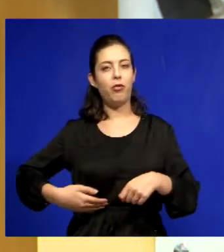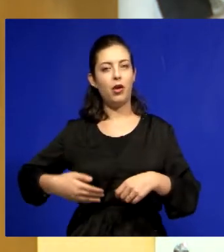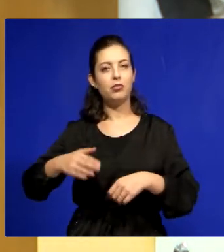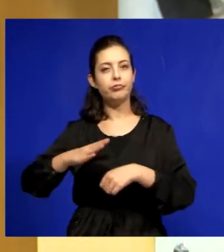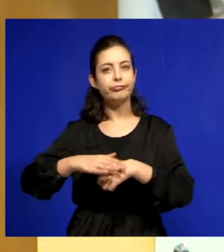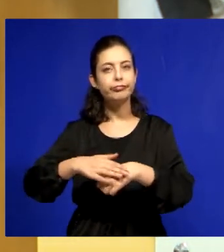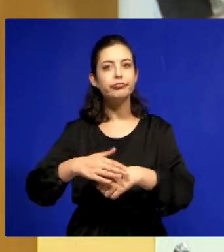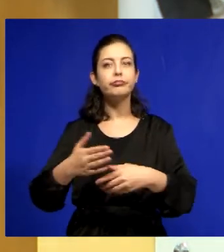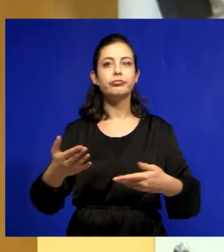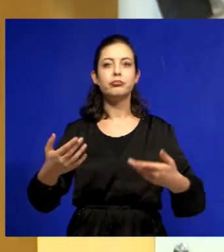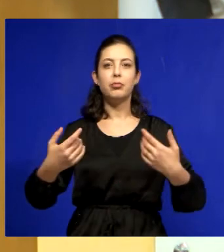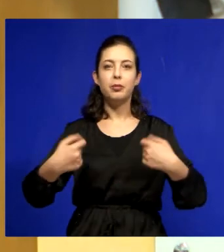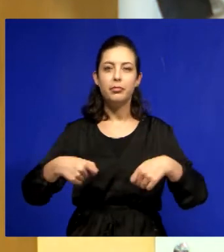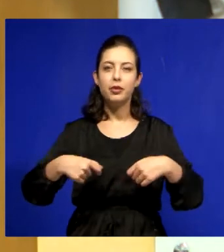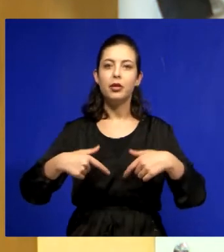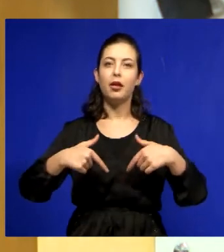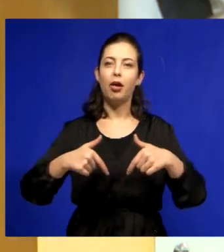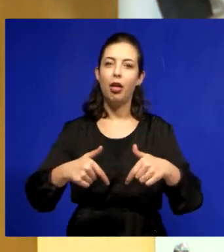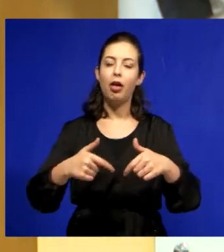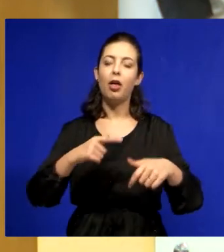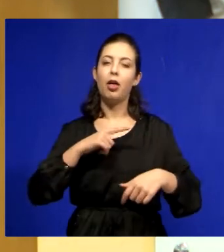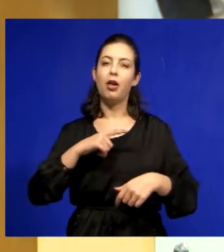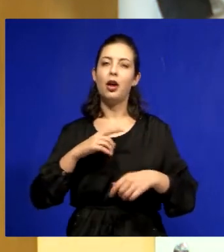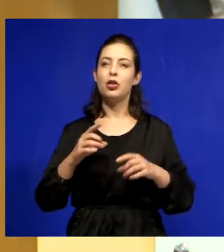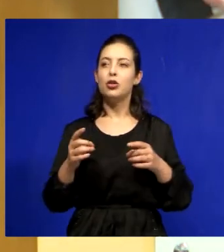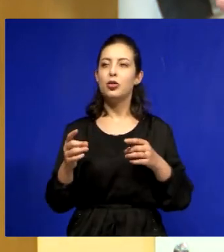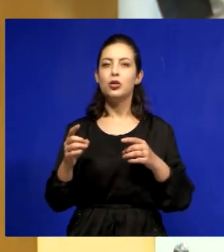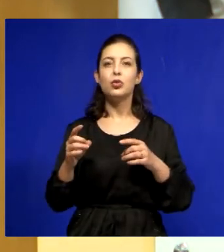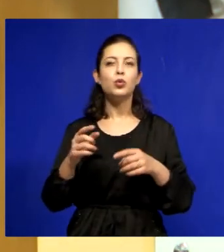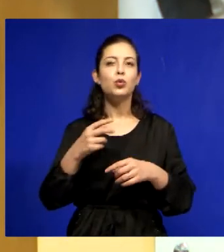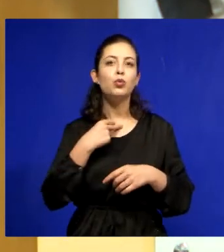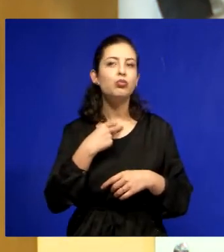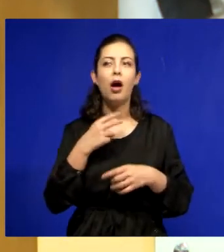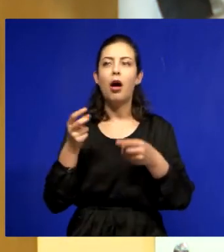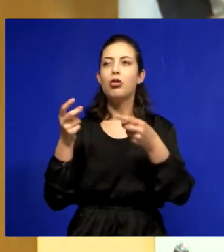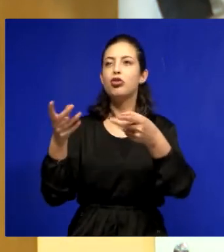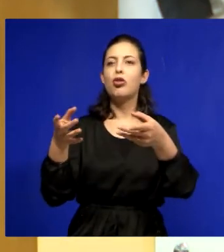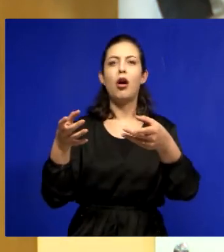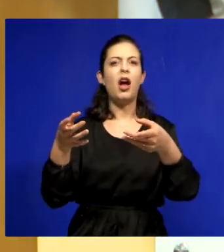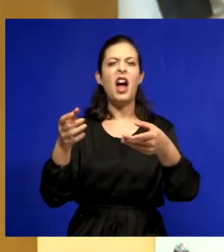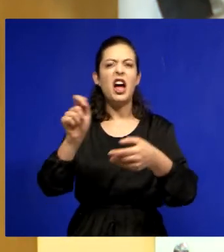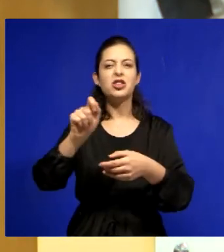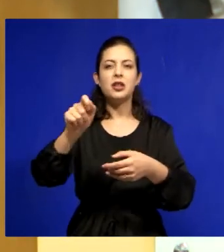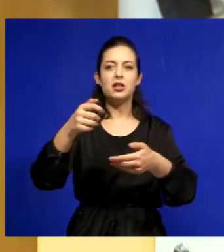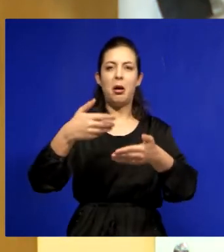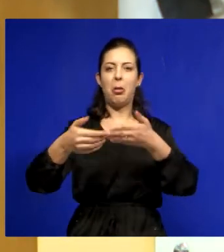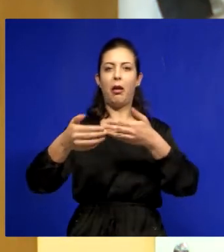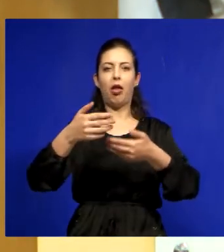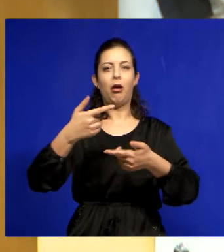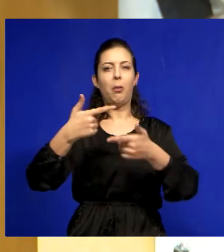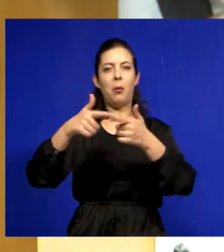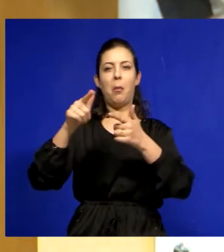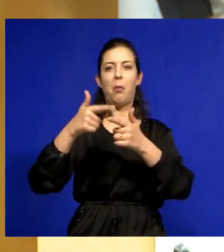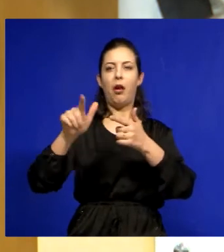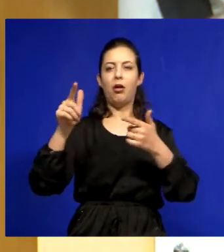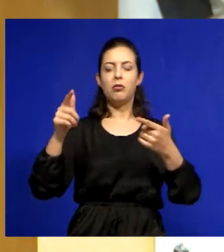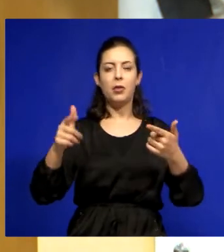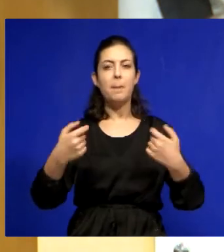política seja só deixada nas mãos das entidades é preciso que o poder público também